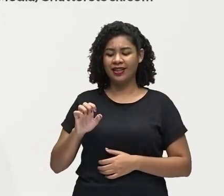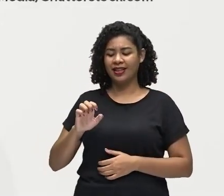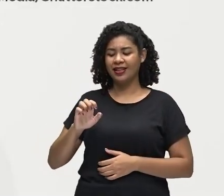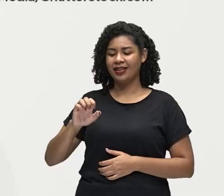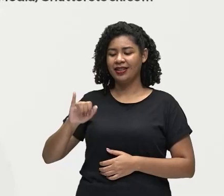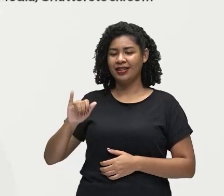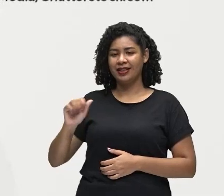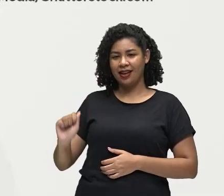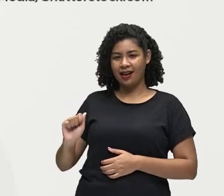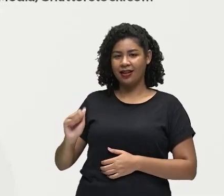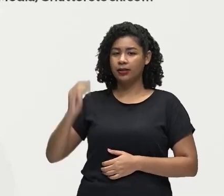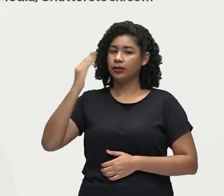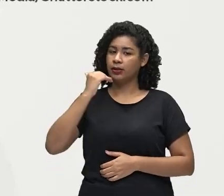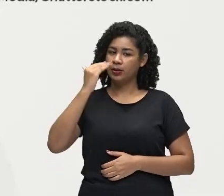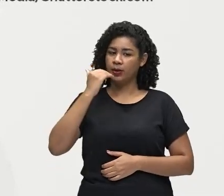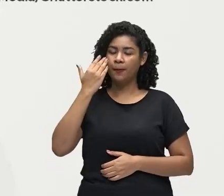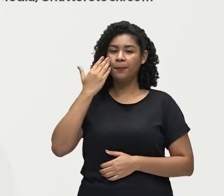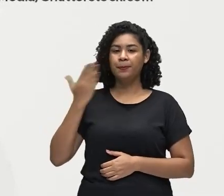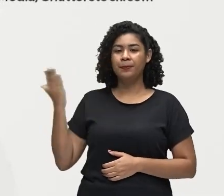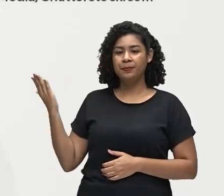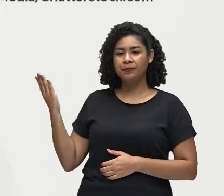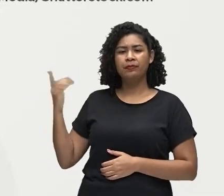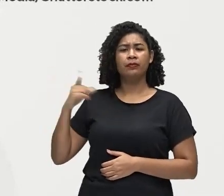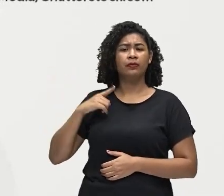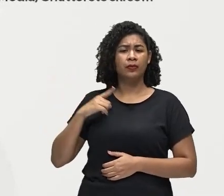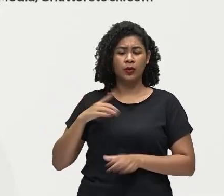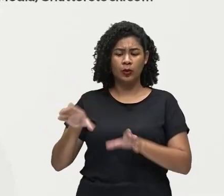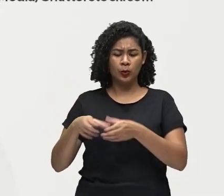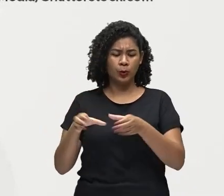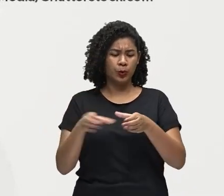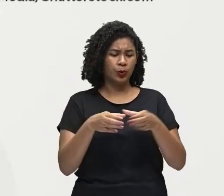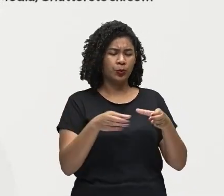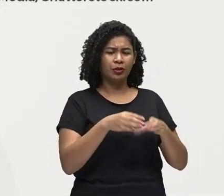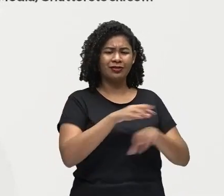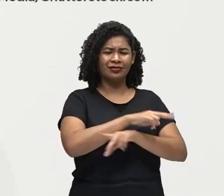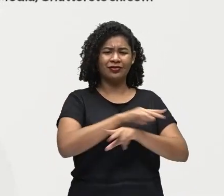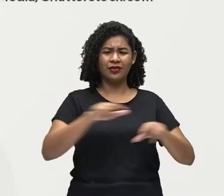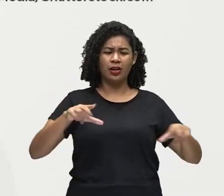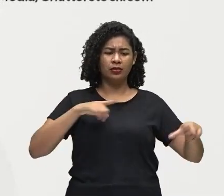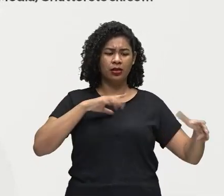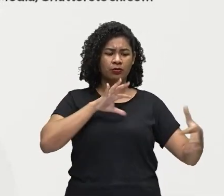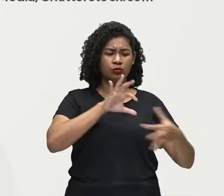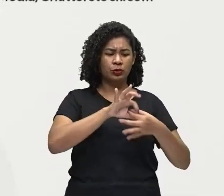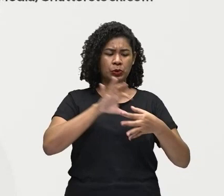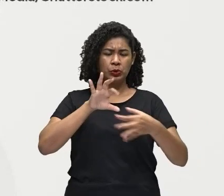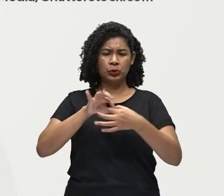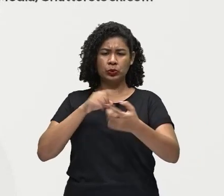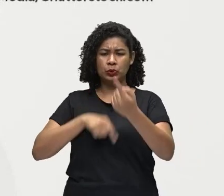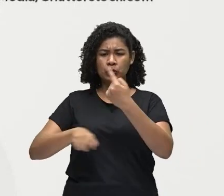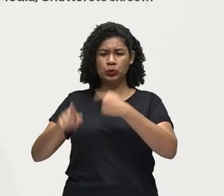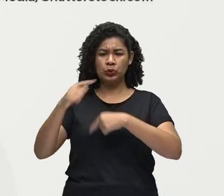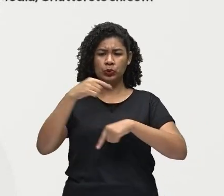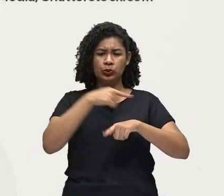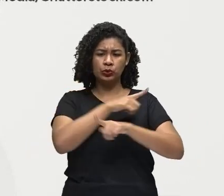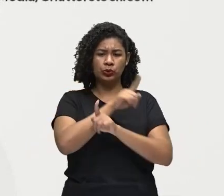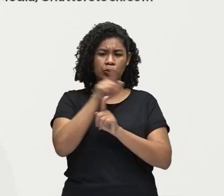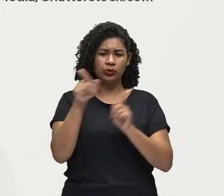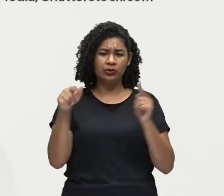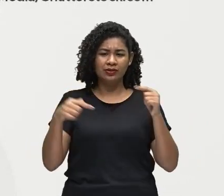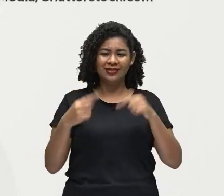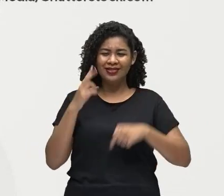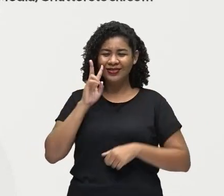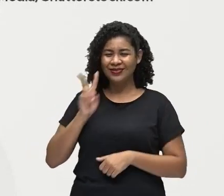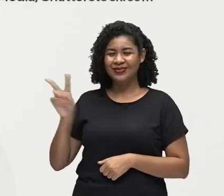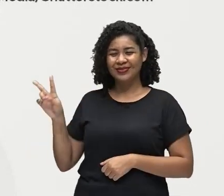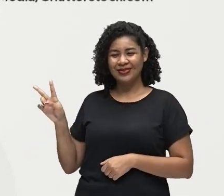mostram, ó, o que eu acabei de falar, várias cadeias alimentares interligadas e ocorrendo ao mesmo tempo, né? Então, como eu falei